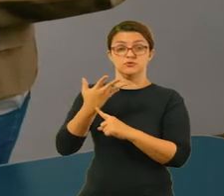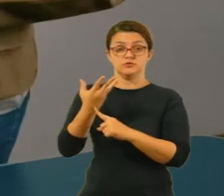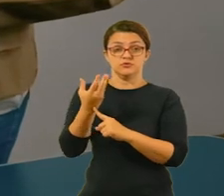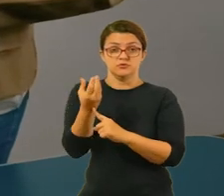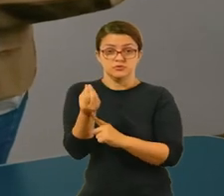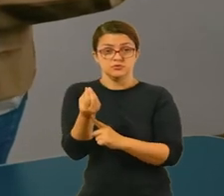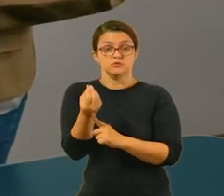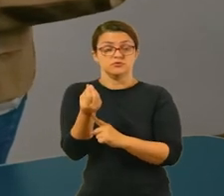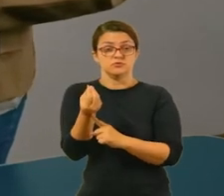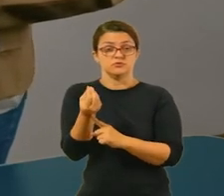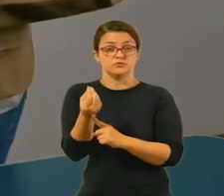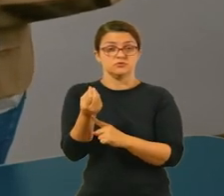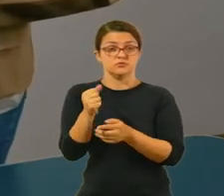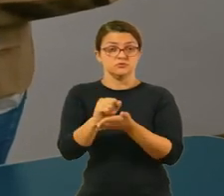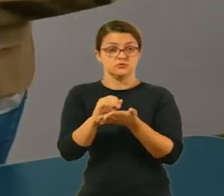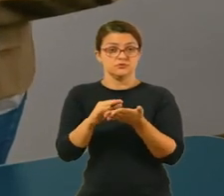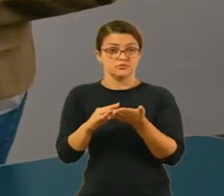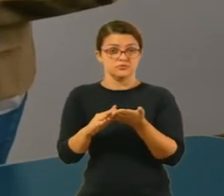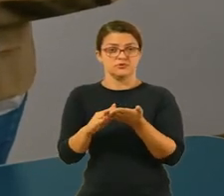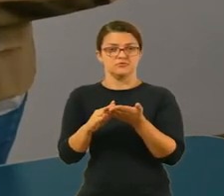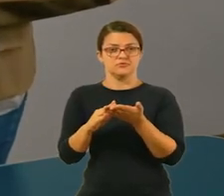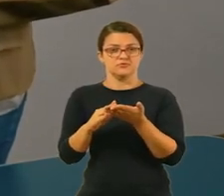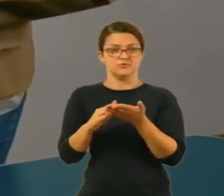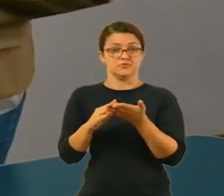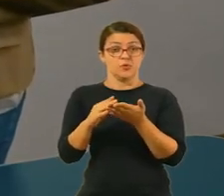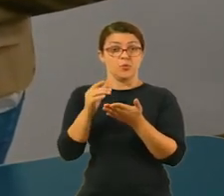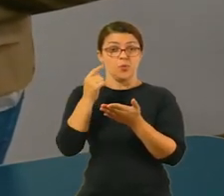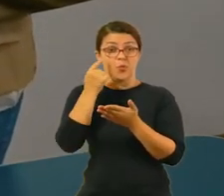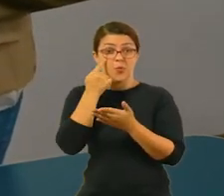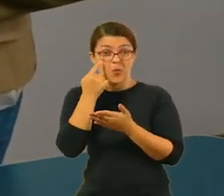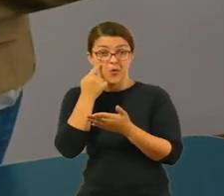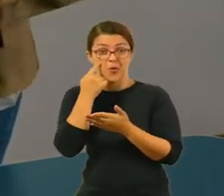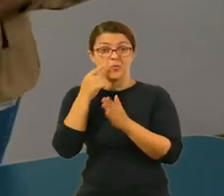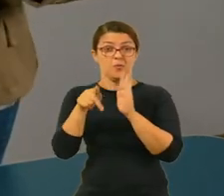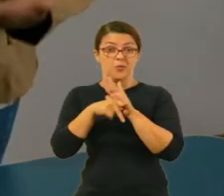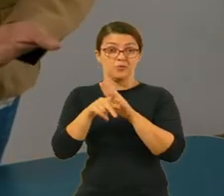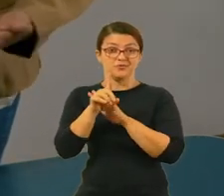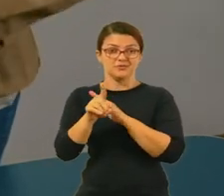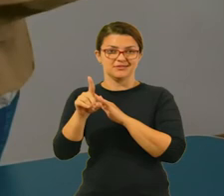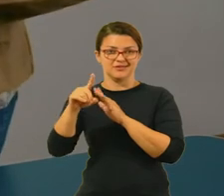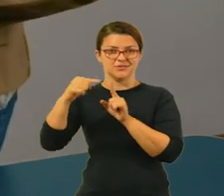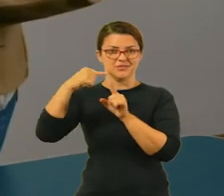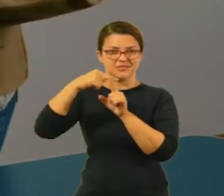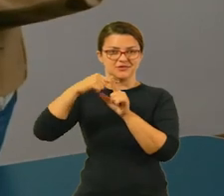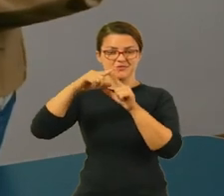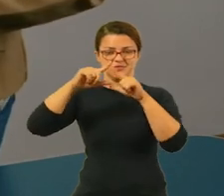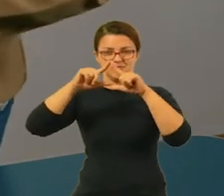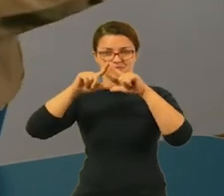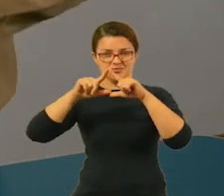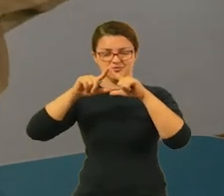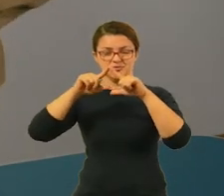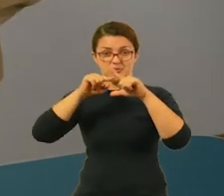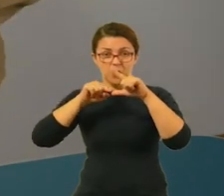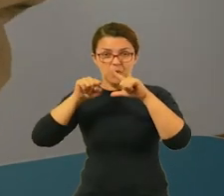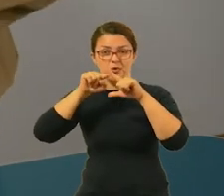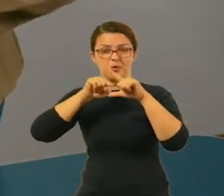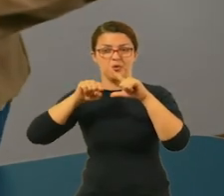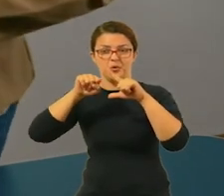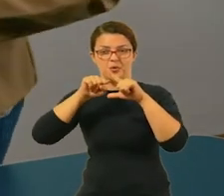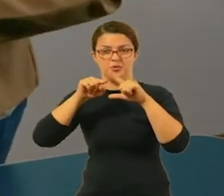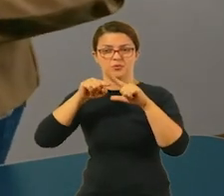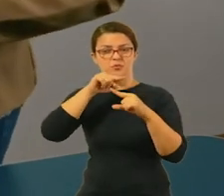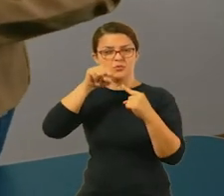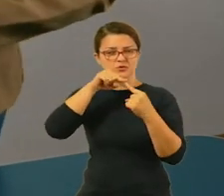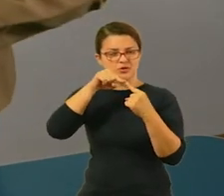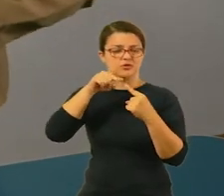A sugestão de arte é uma atividade chamada O Olho de Deus. É legal ver também a explicação do professor. É esse